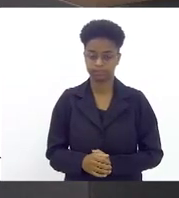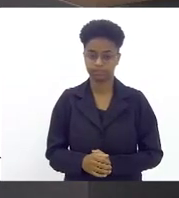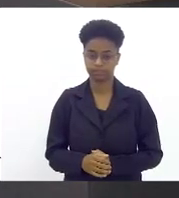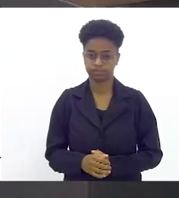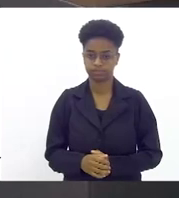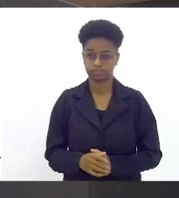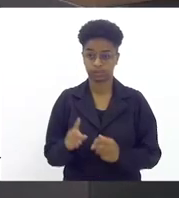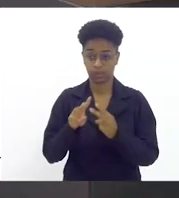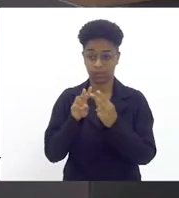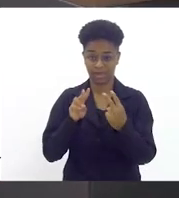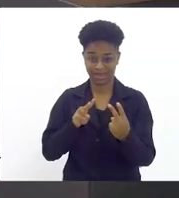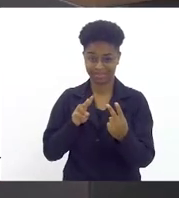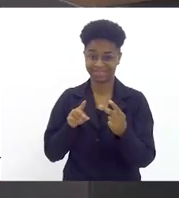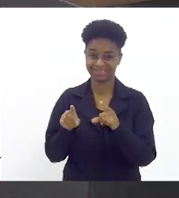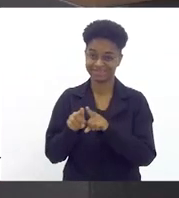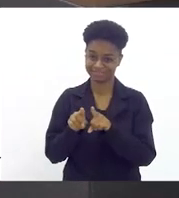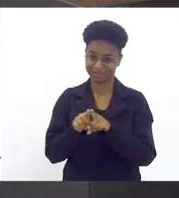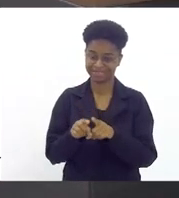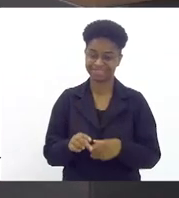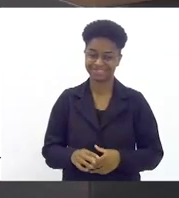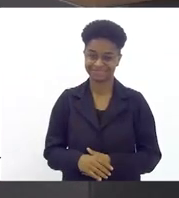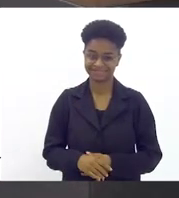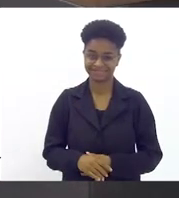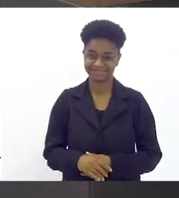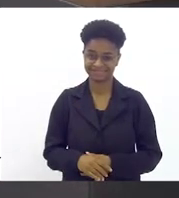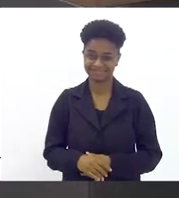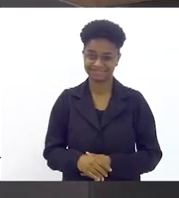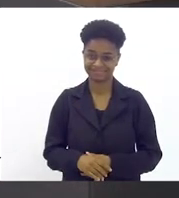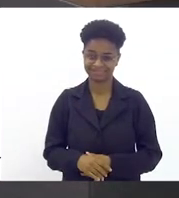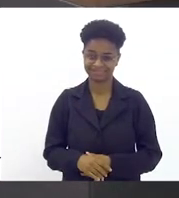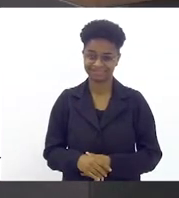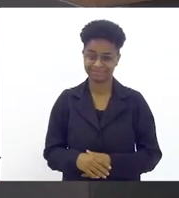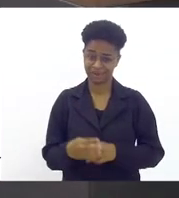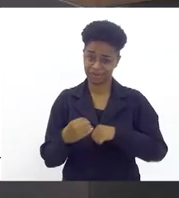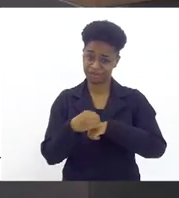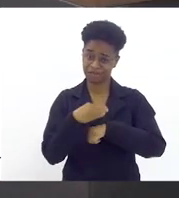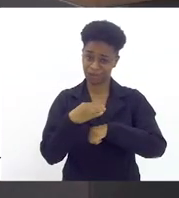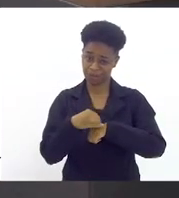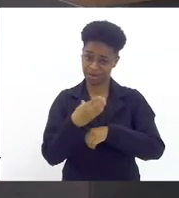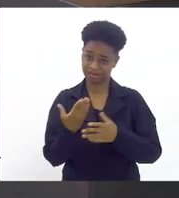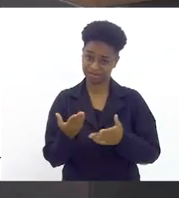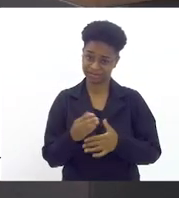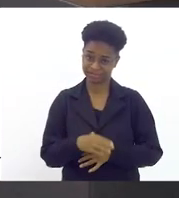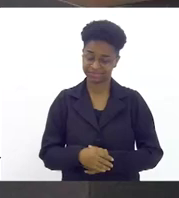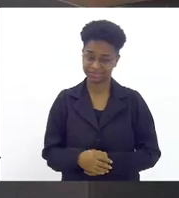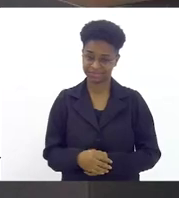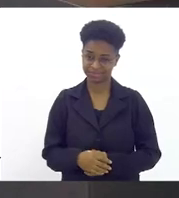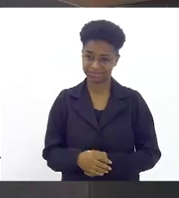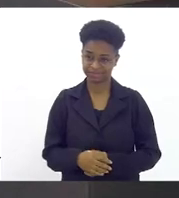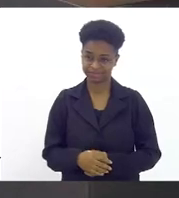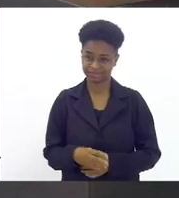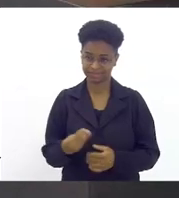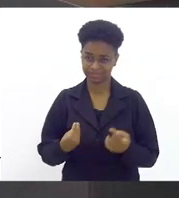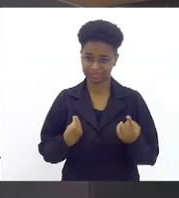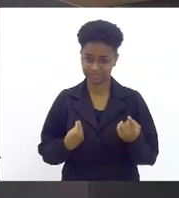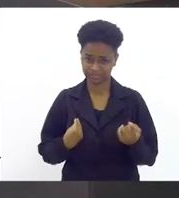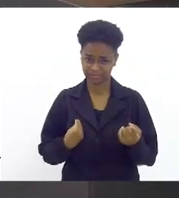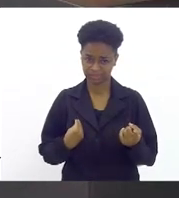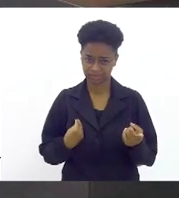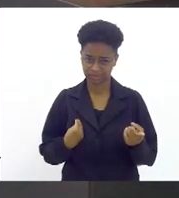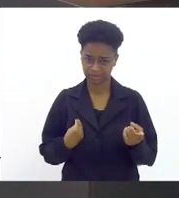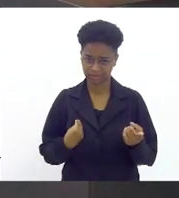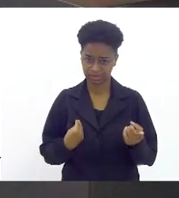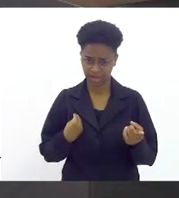que está online, de acordo com o que me passaram. Está ali?